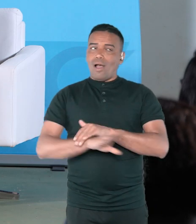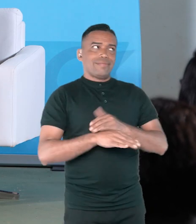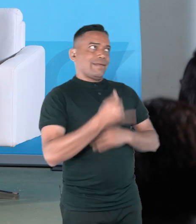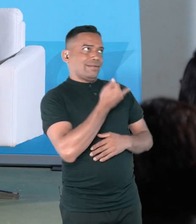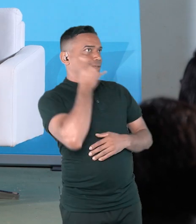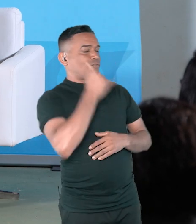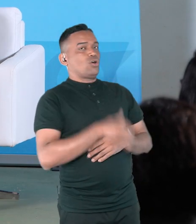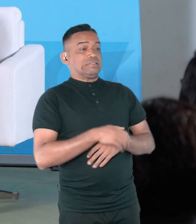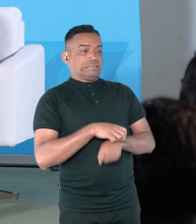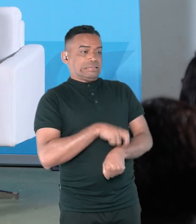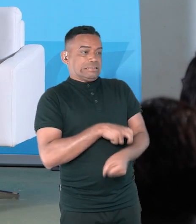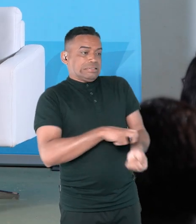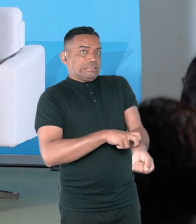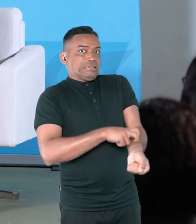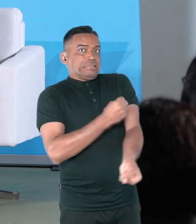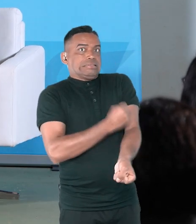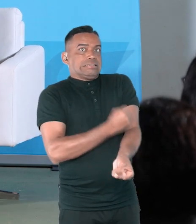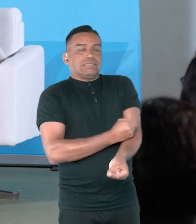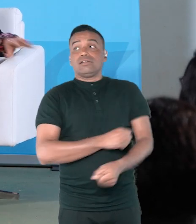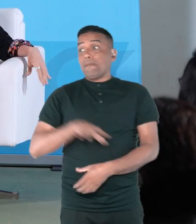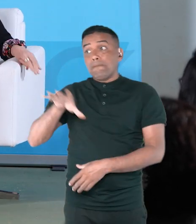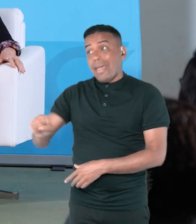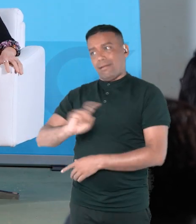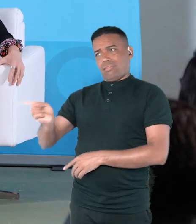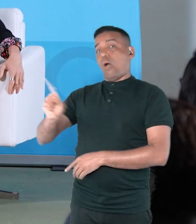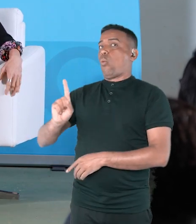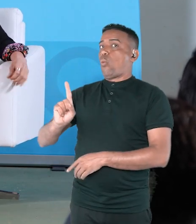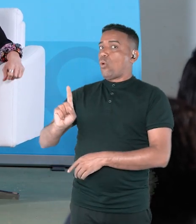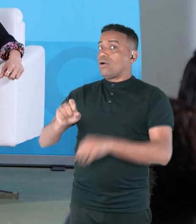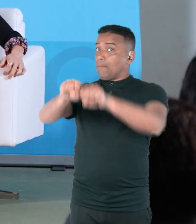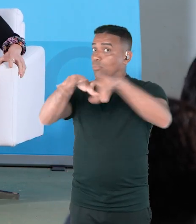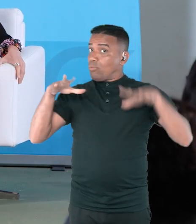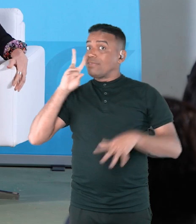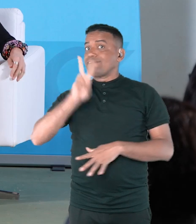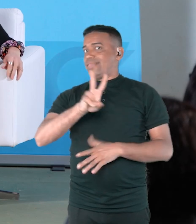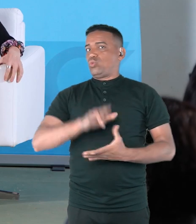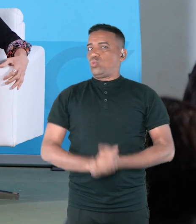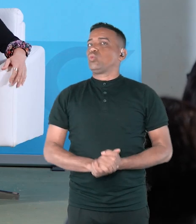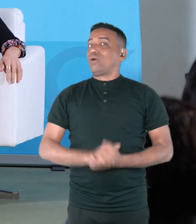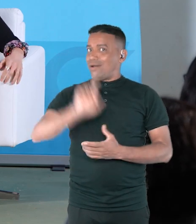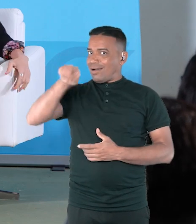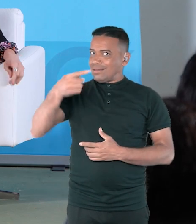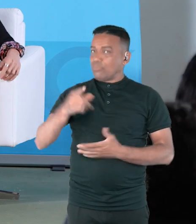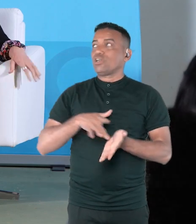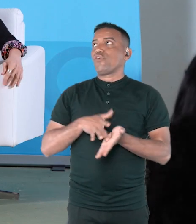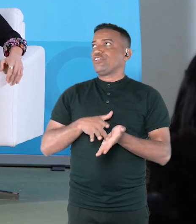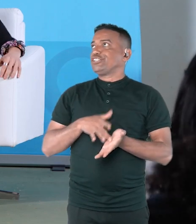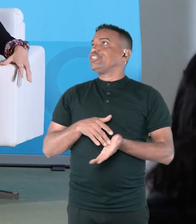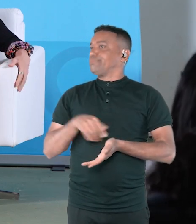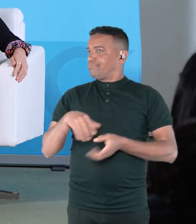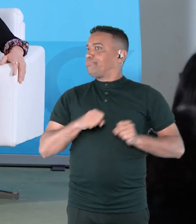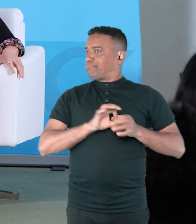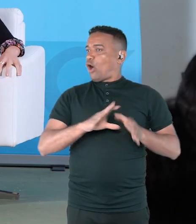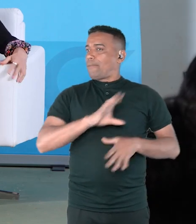coloquei do ladinho. Estou no maior nervoso aqui para pegar, mas não vou pegar, não. Não pega. Agora não, que o público está aí. Depois eu até